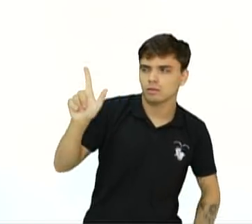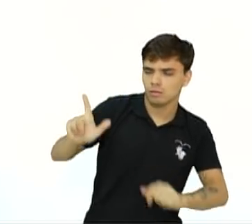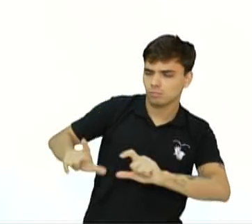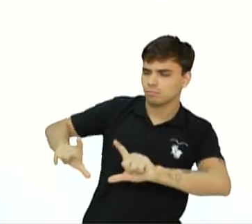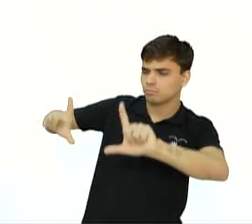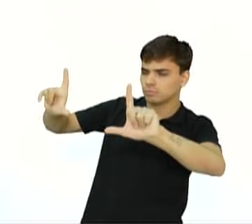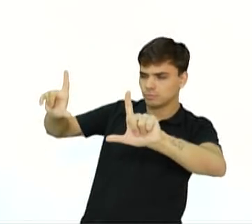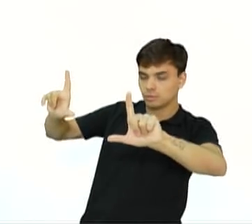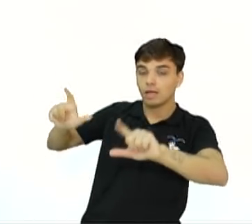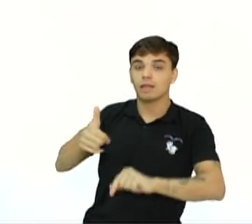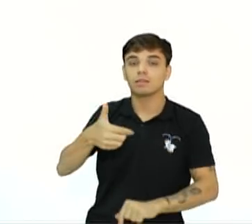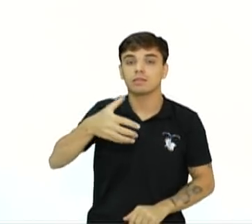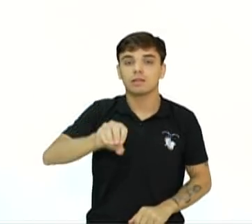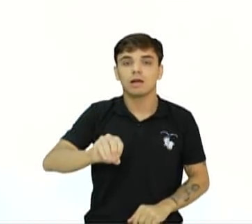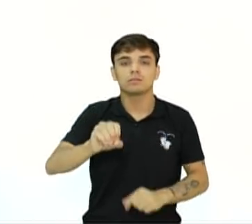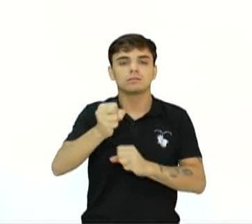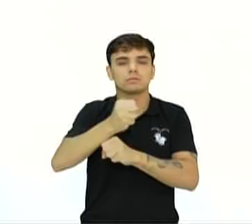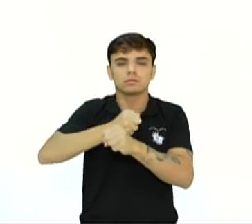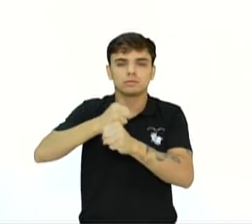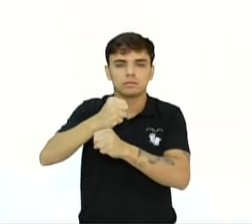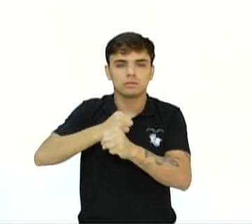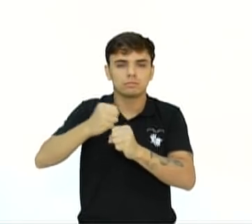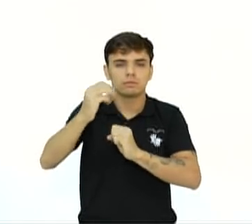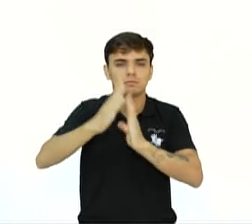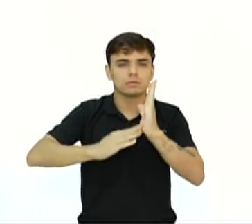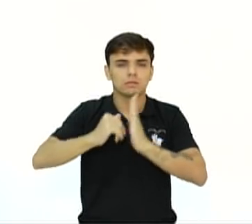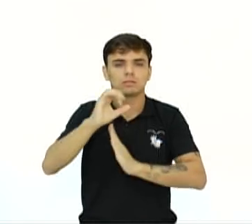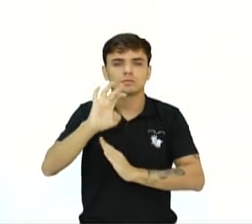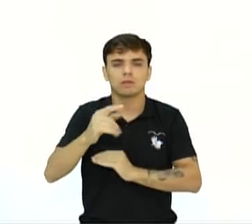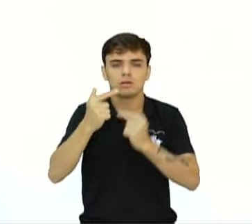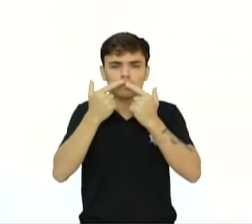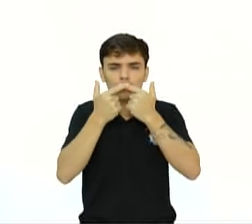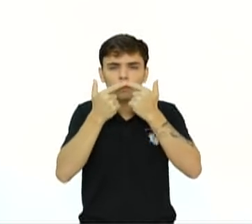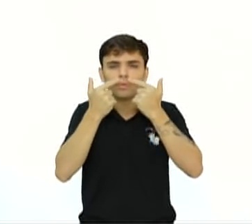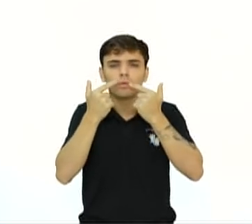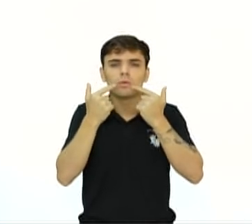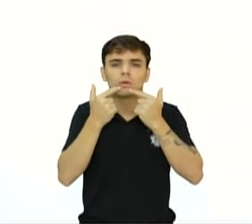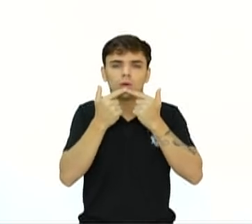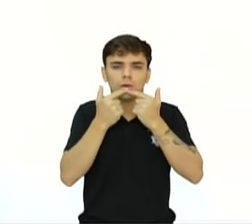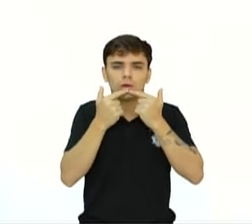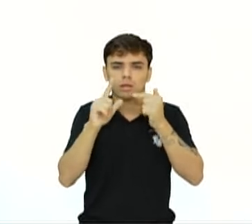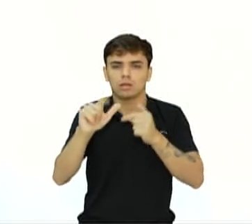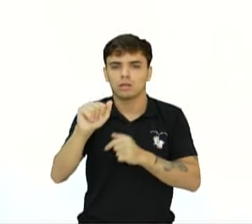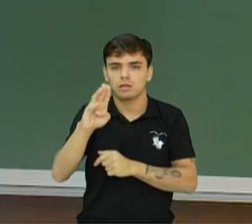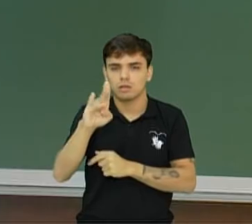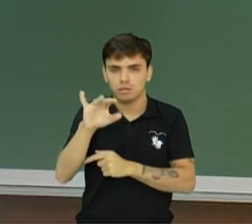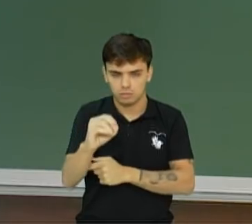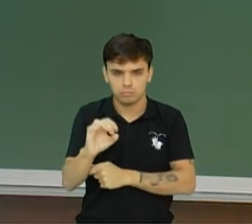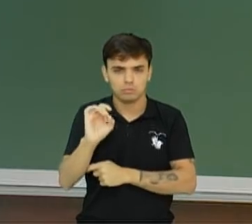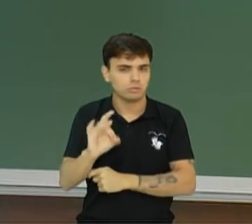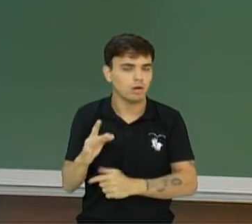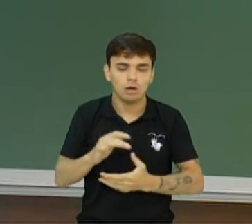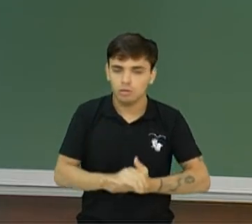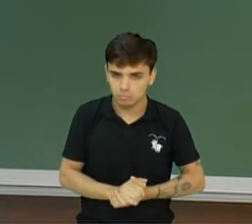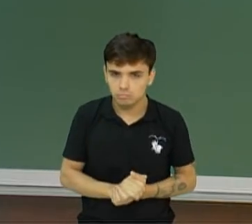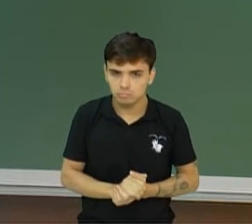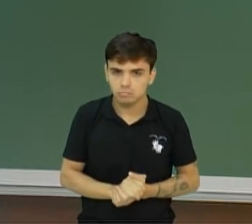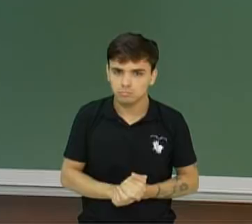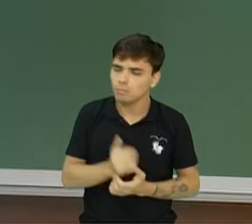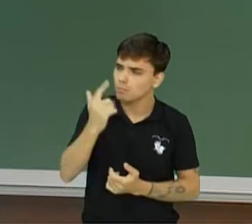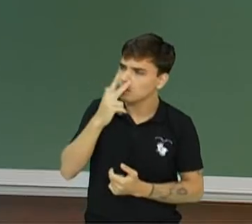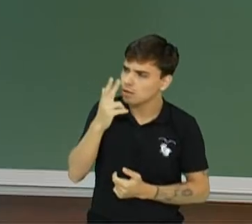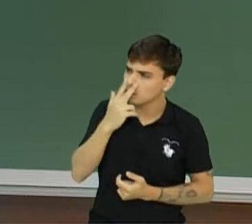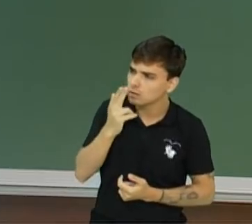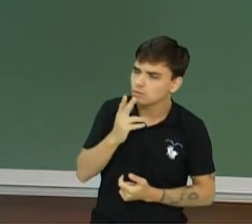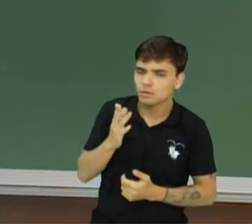história. Demorou 10 anos só para ele fazer o lábio. Dizem, quem já foi lá, que já esteve perto, parece que ela está